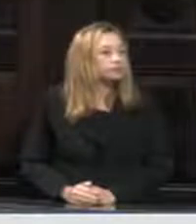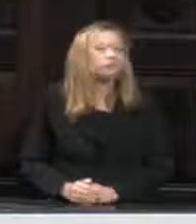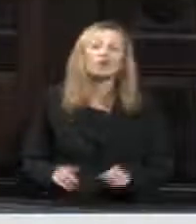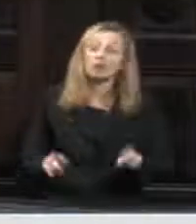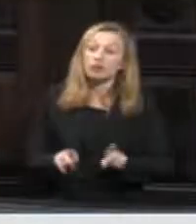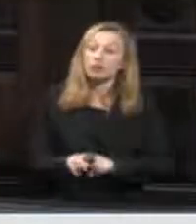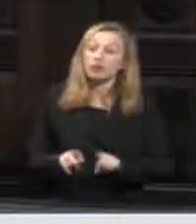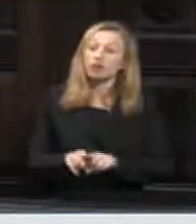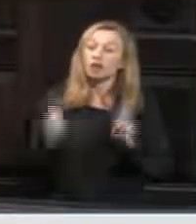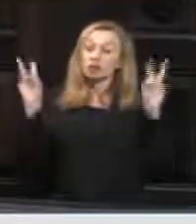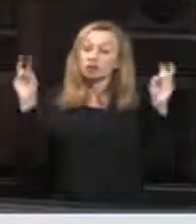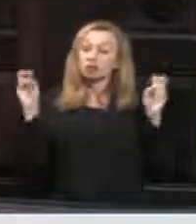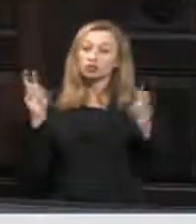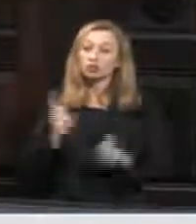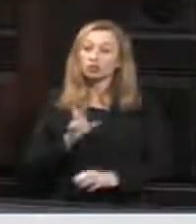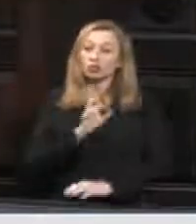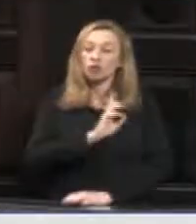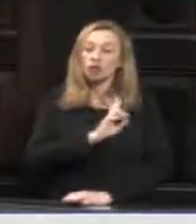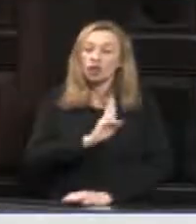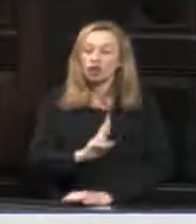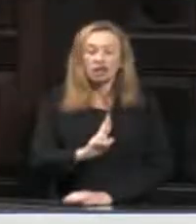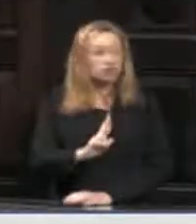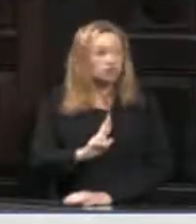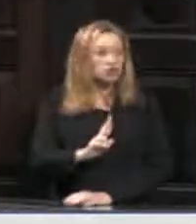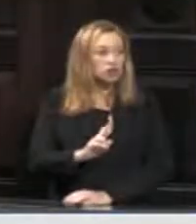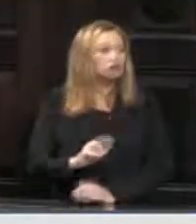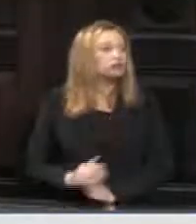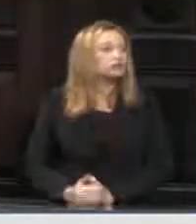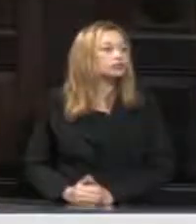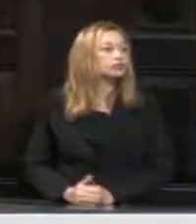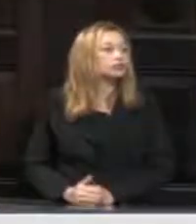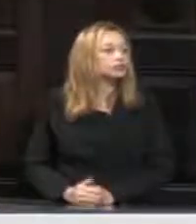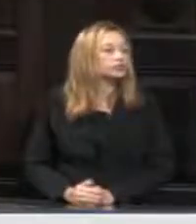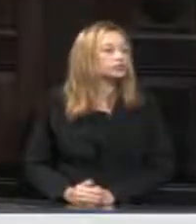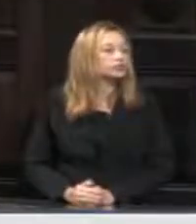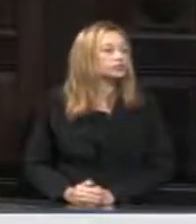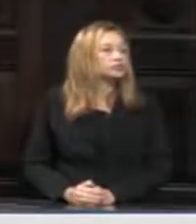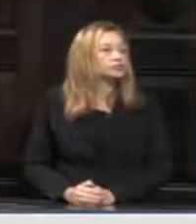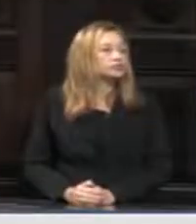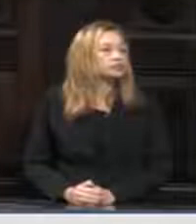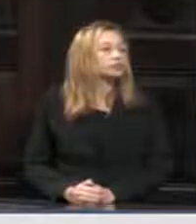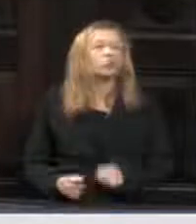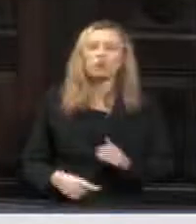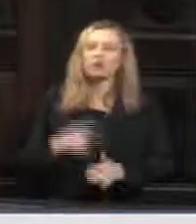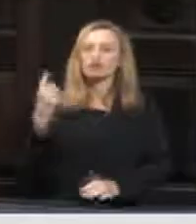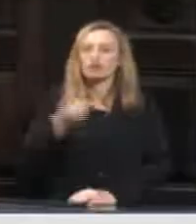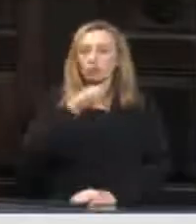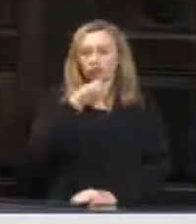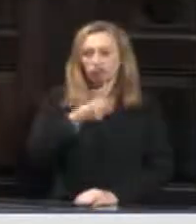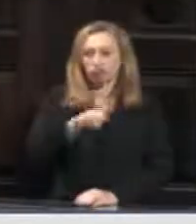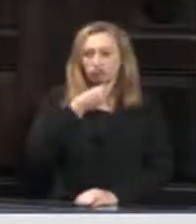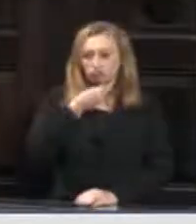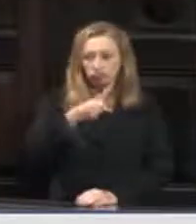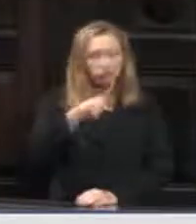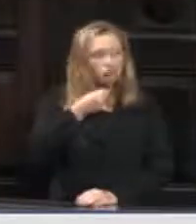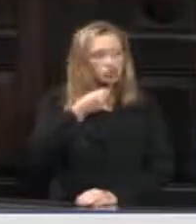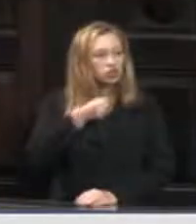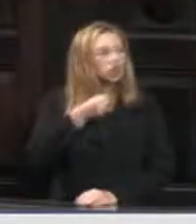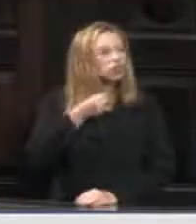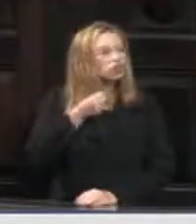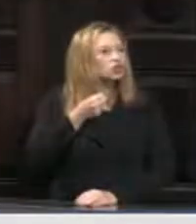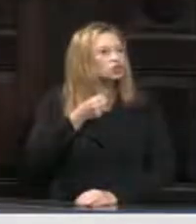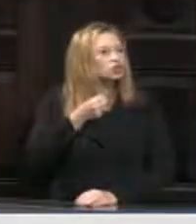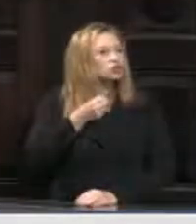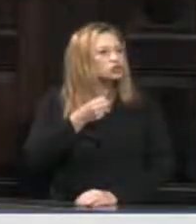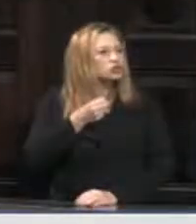religiosa, né? Uma vez eu dei uma entrevista para um jornal,